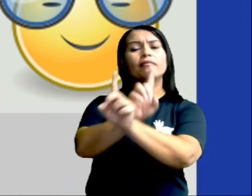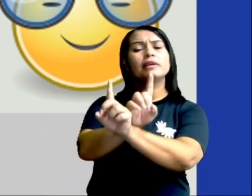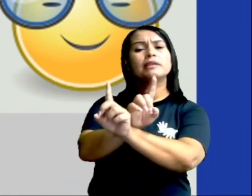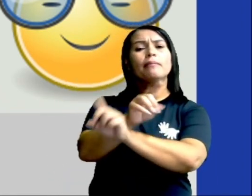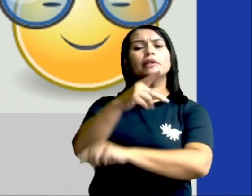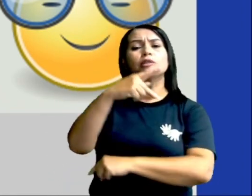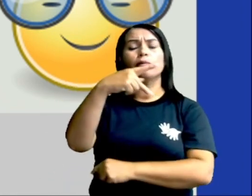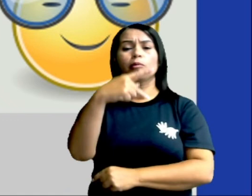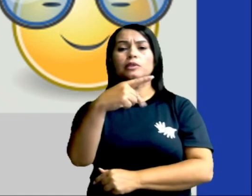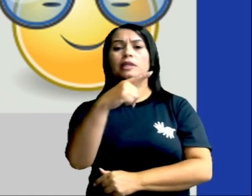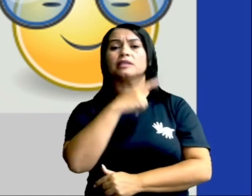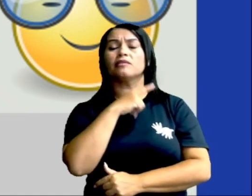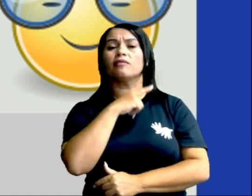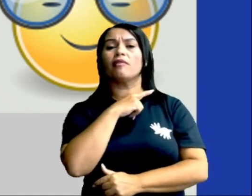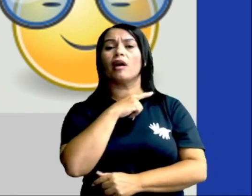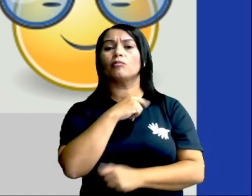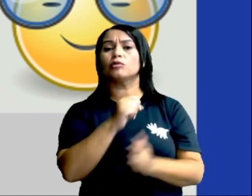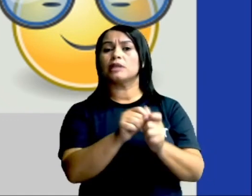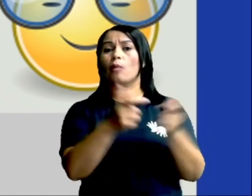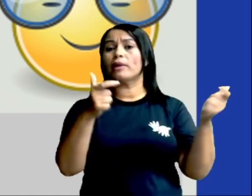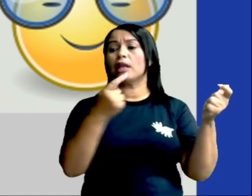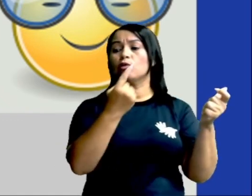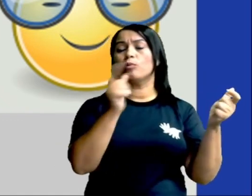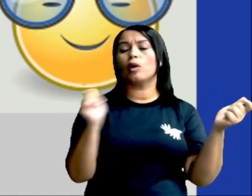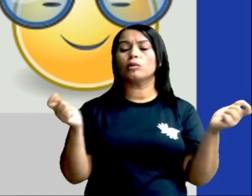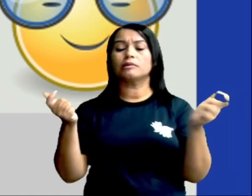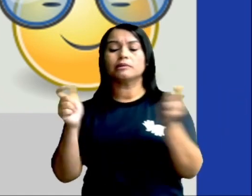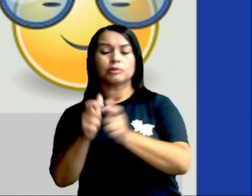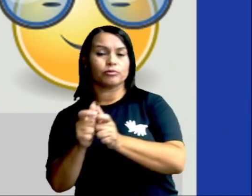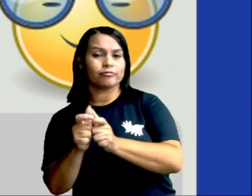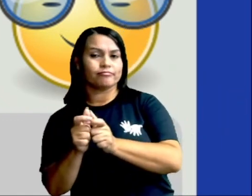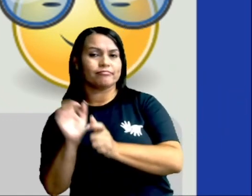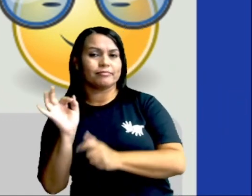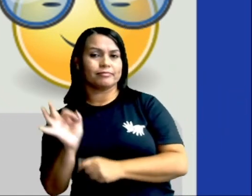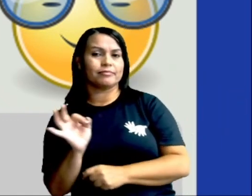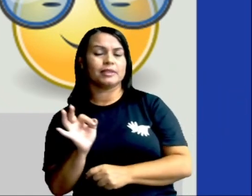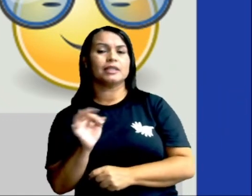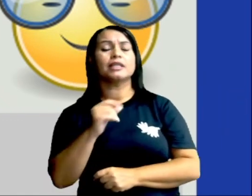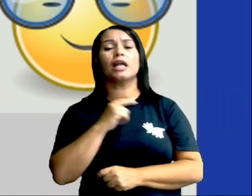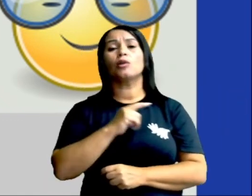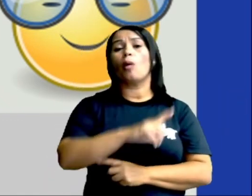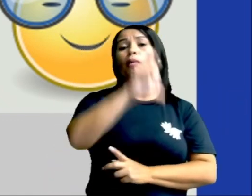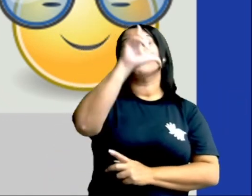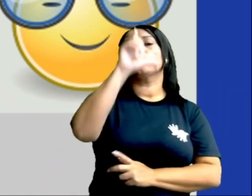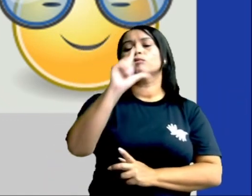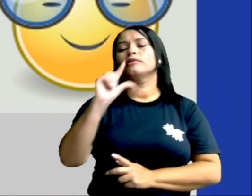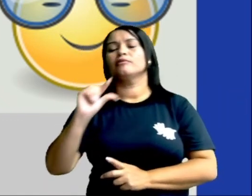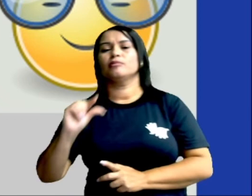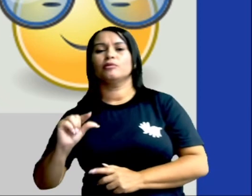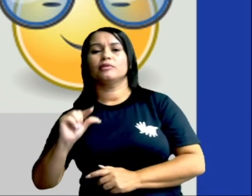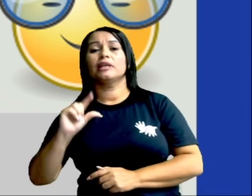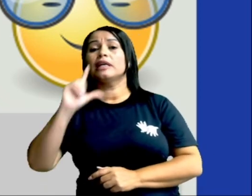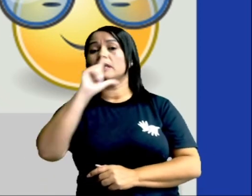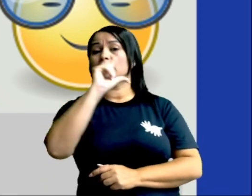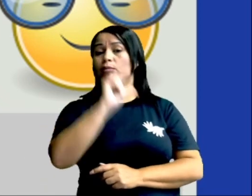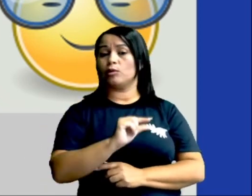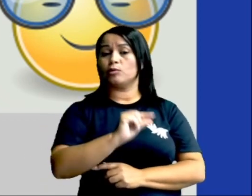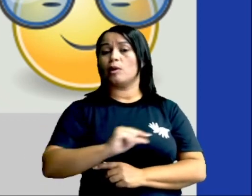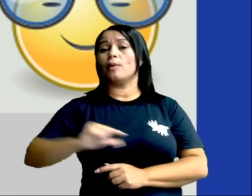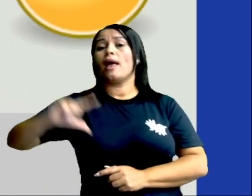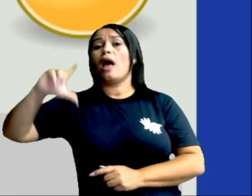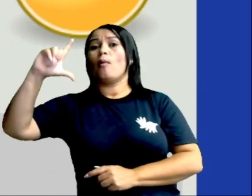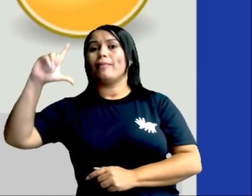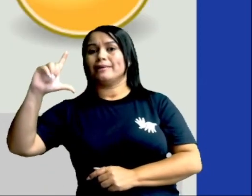quando aumentarmos uma e a outra diminui. Tá certo? E ao diminuirmos uma, a outra